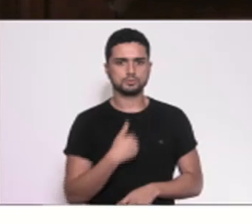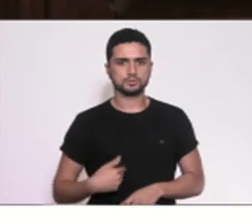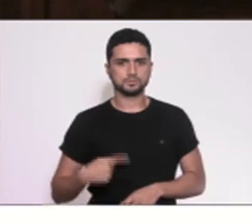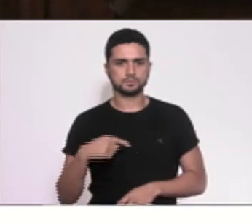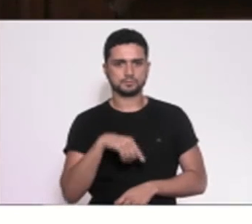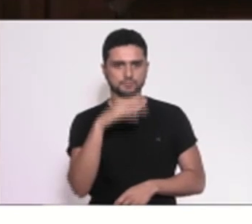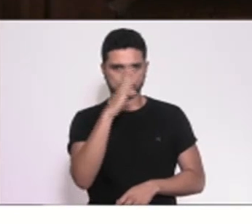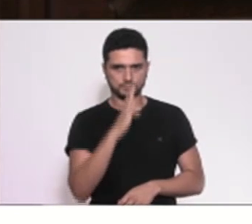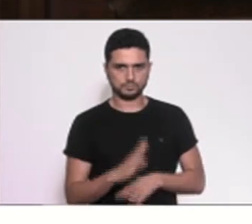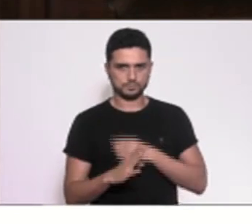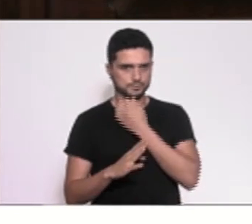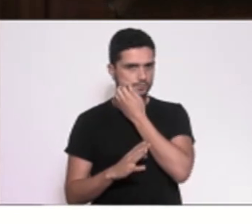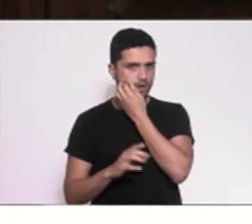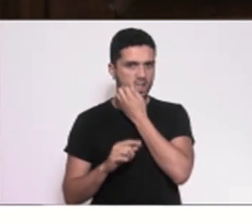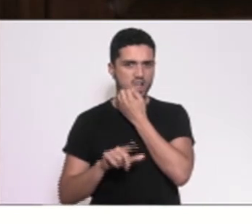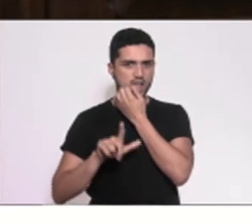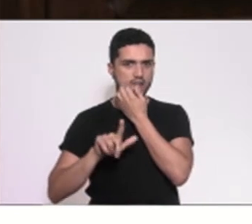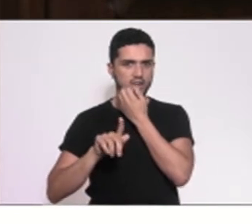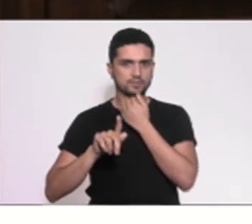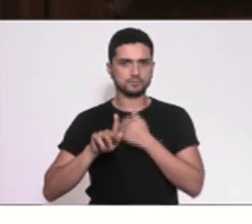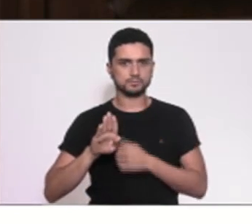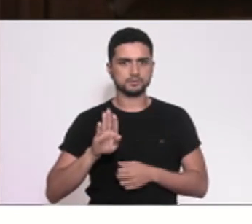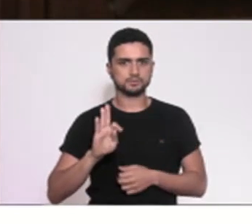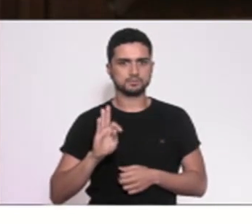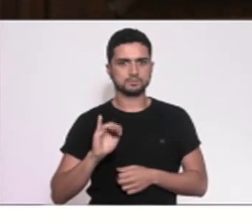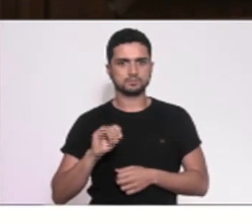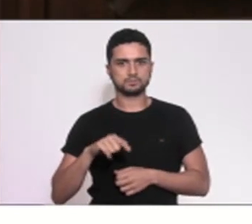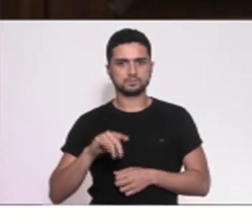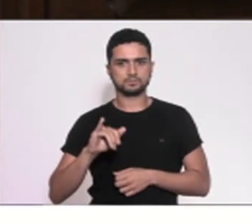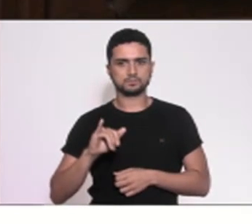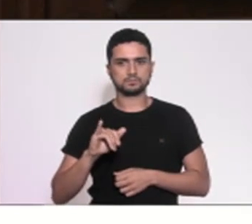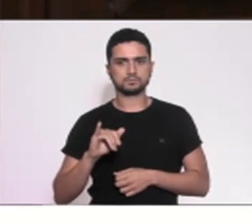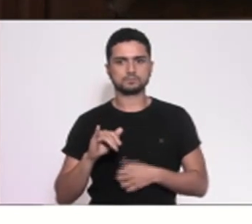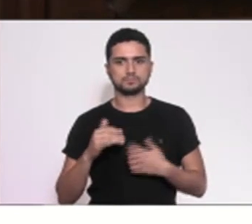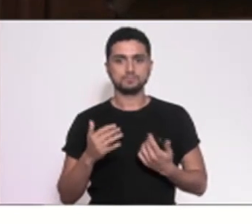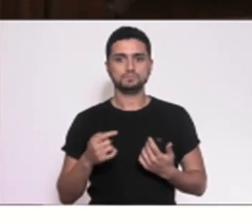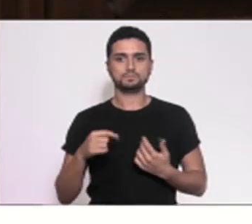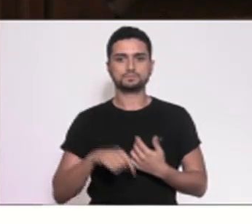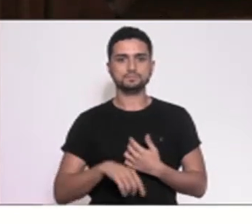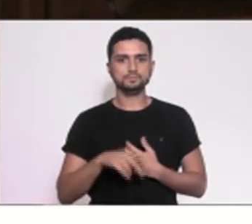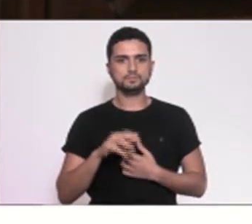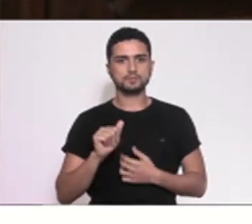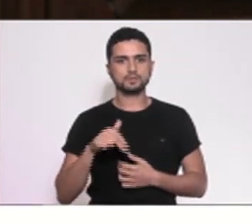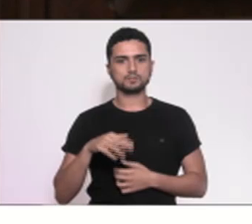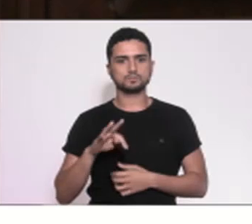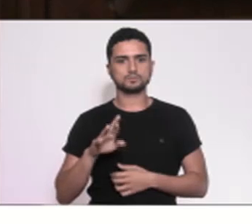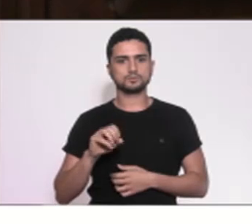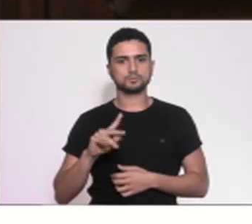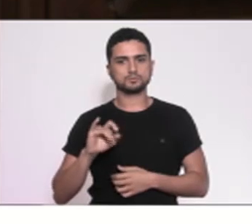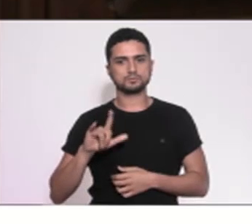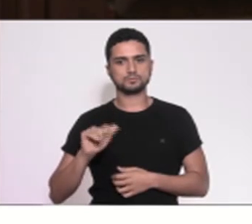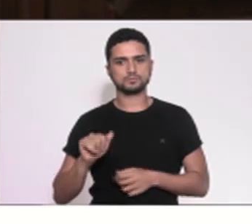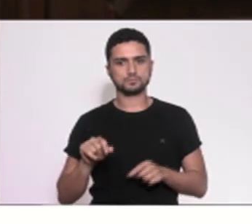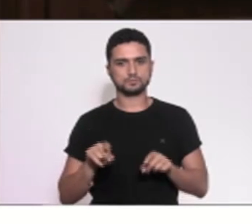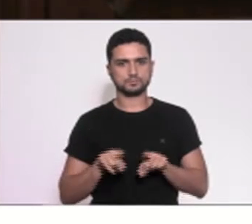Direitos Humanos e Cidadania LGBT, do Departamento de Antropologia e